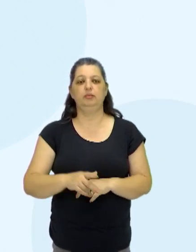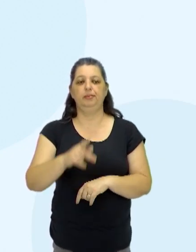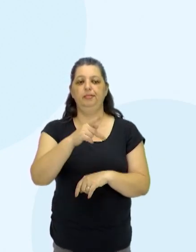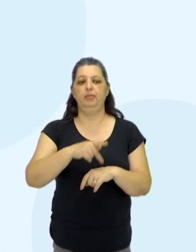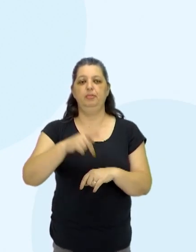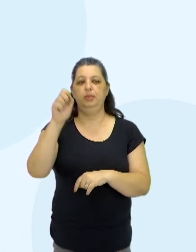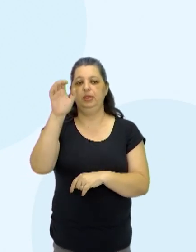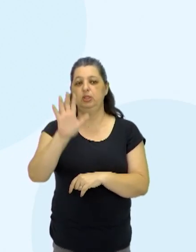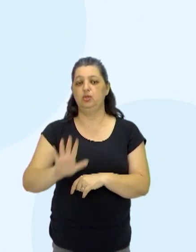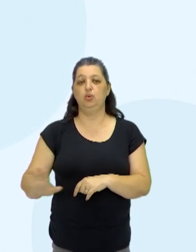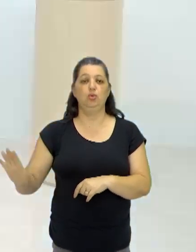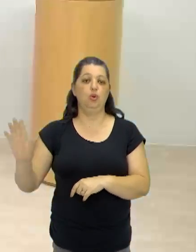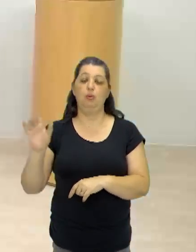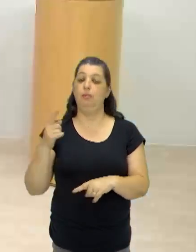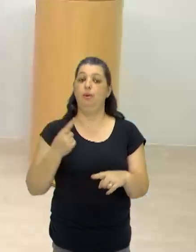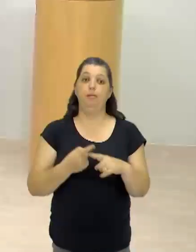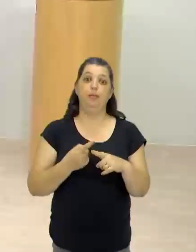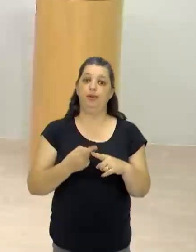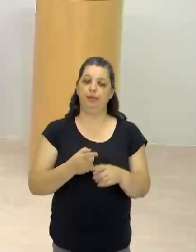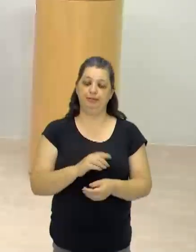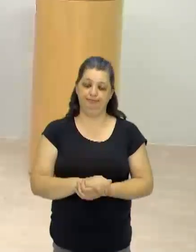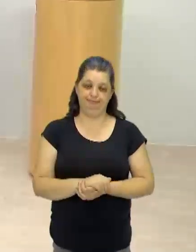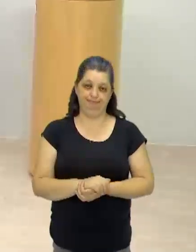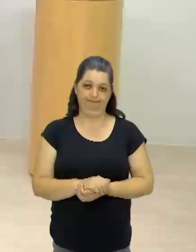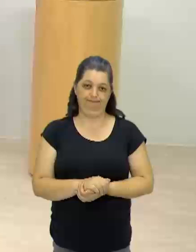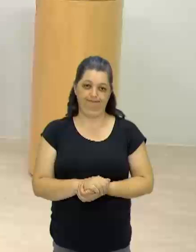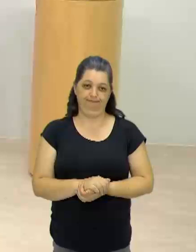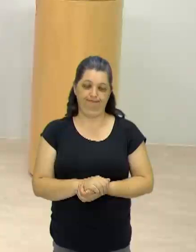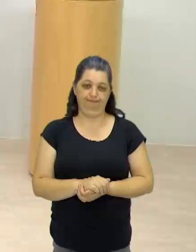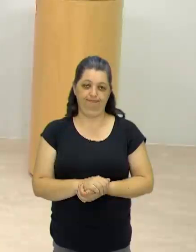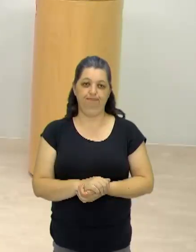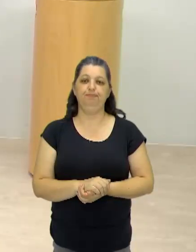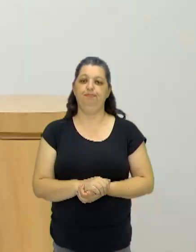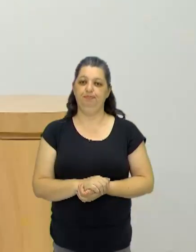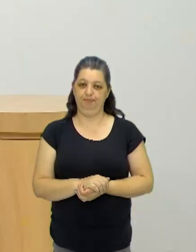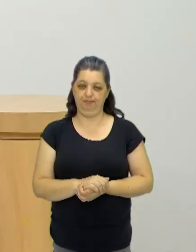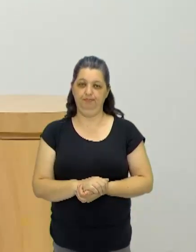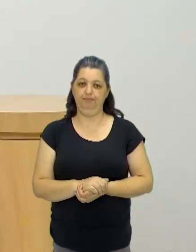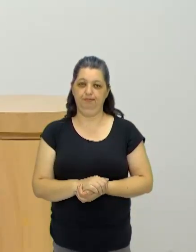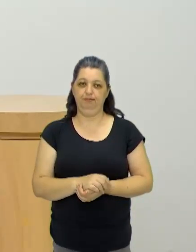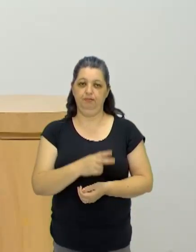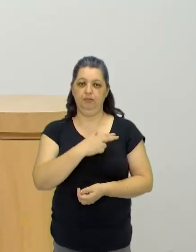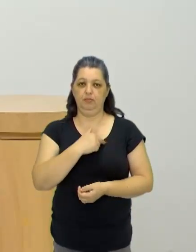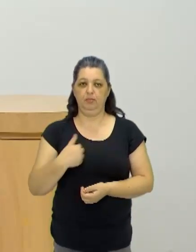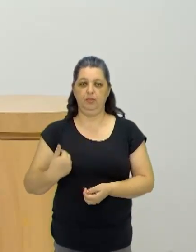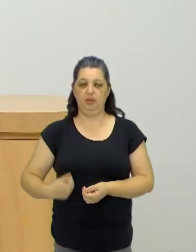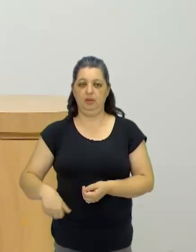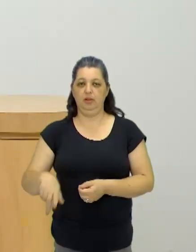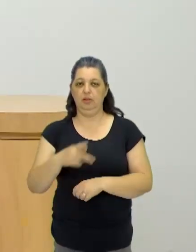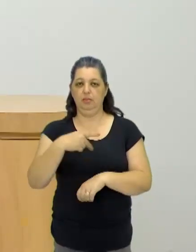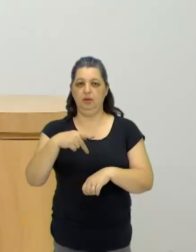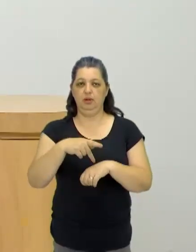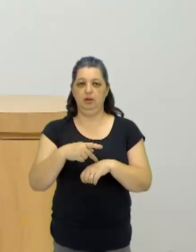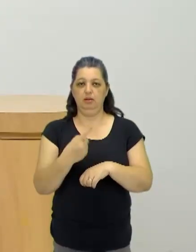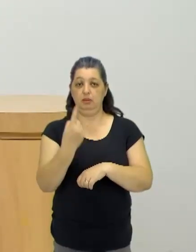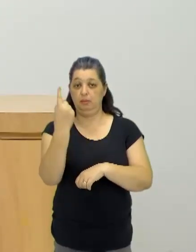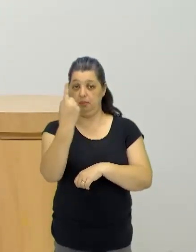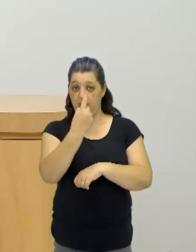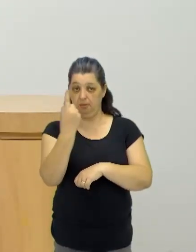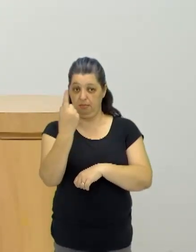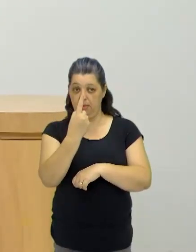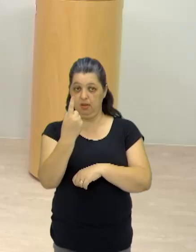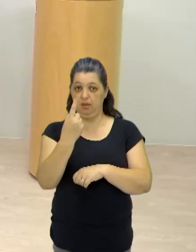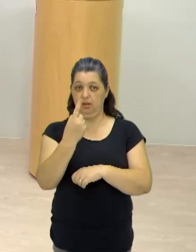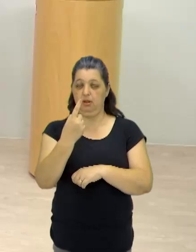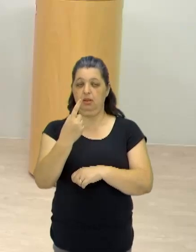Gibá? Por que ela quer o europeu? Eu vou fazer um comentário aqui que pouca gente sabe. A China foi o primeiro país a oferecer imigrantes para o Brasil. Sabia